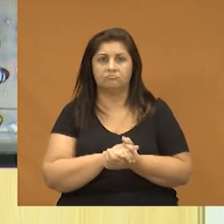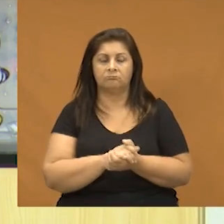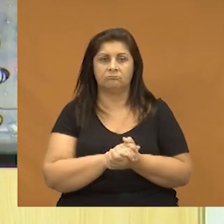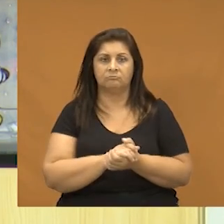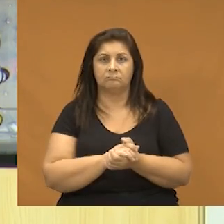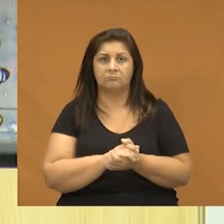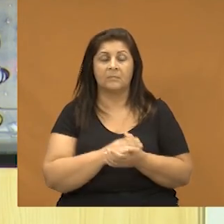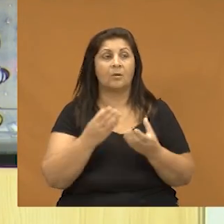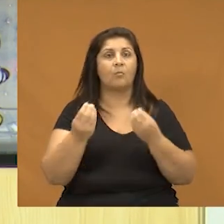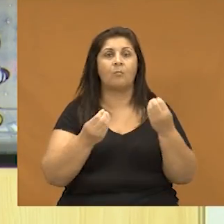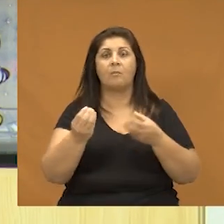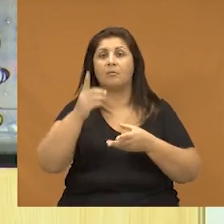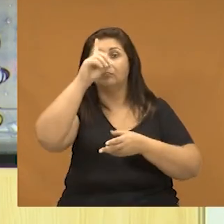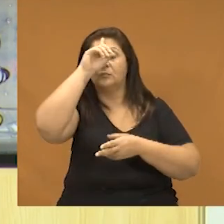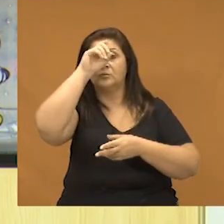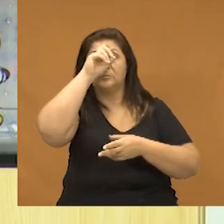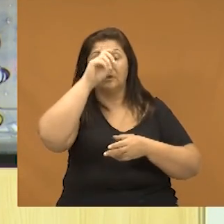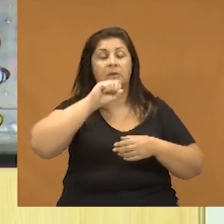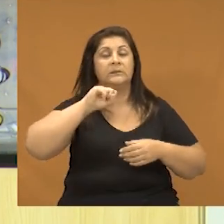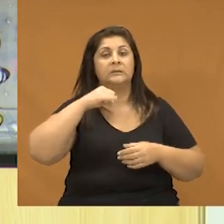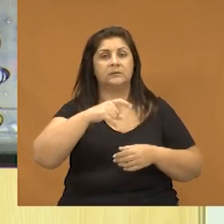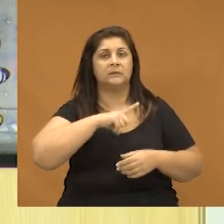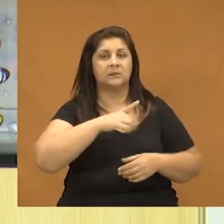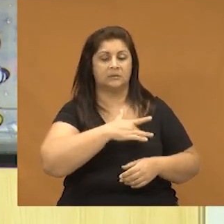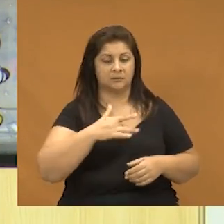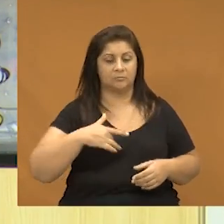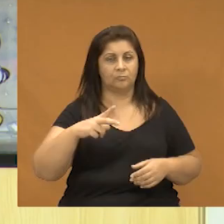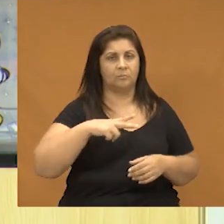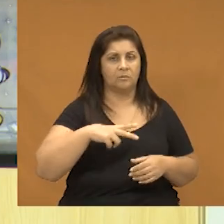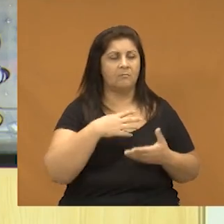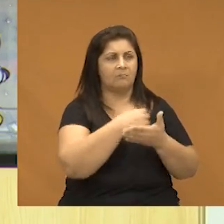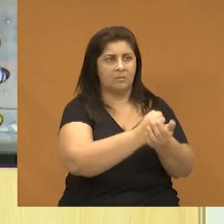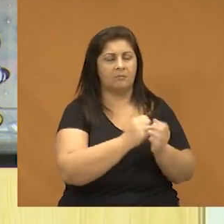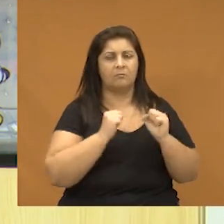a estabelecimentos de saúde privados e da outras